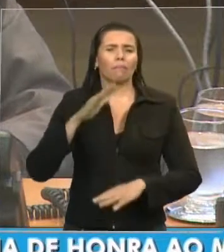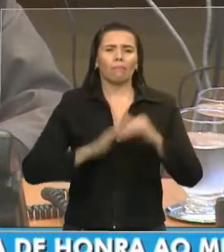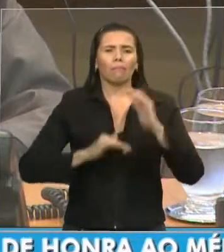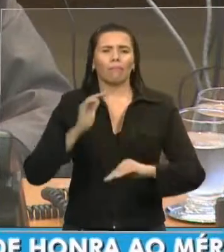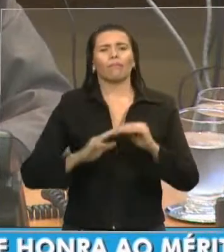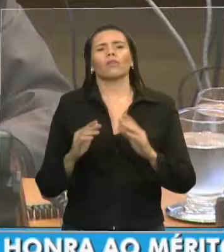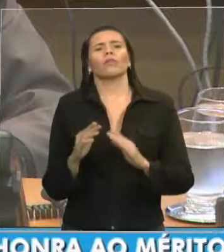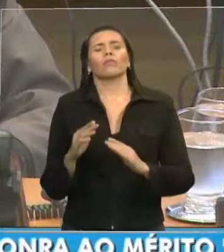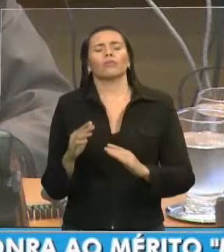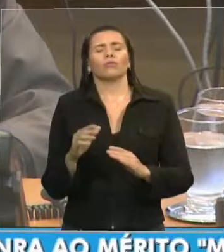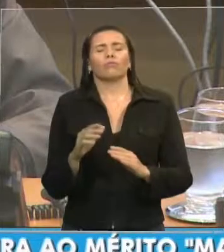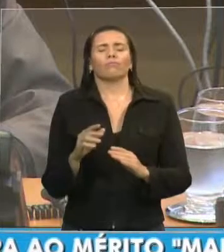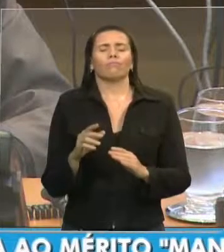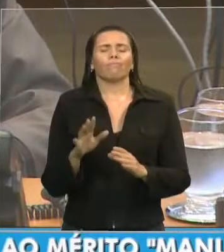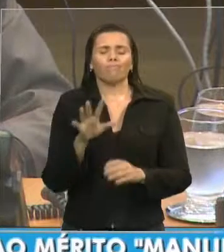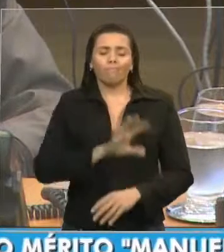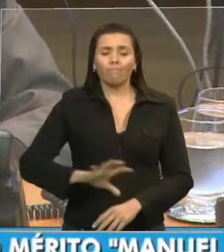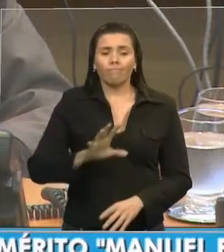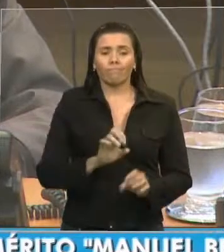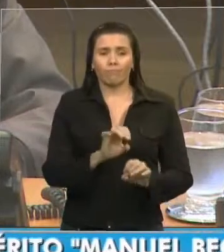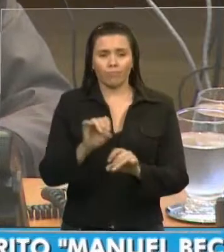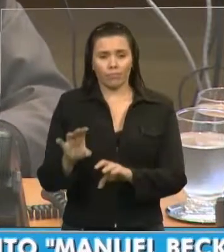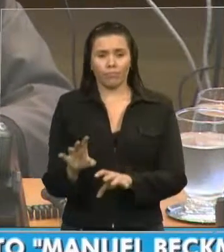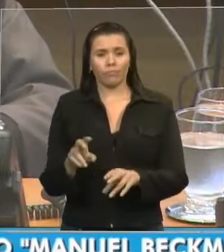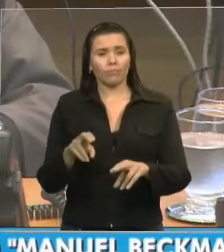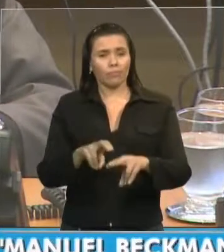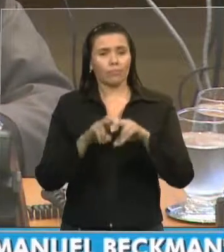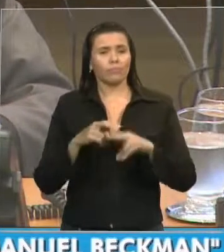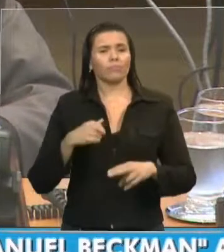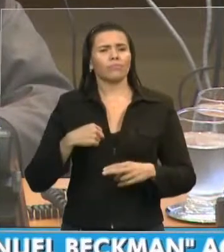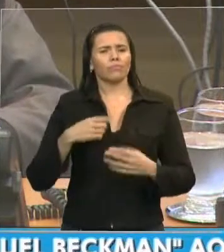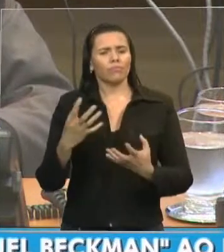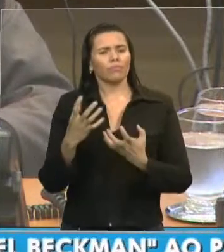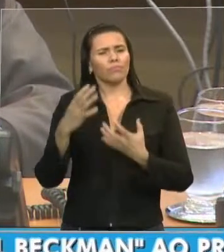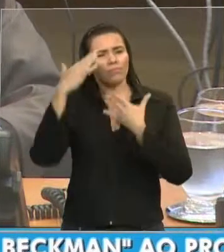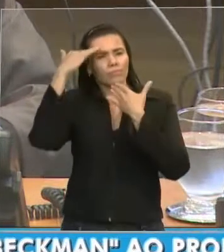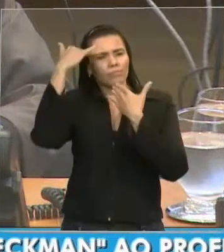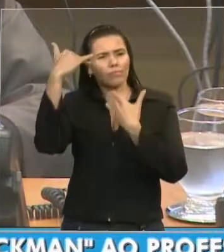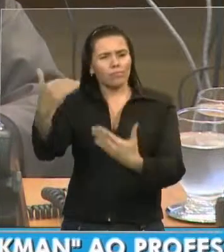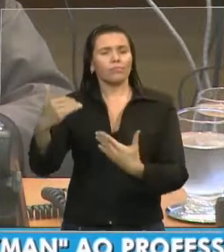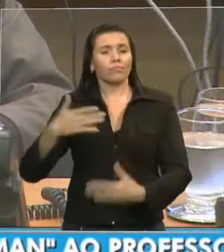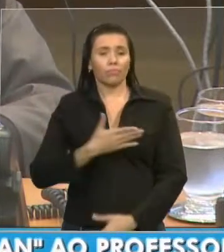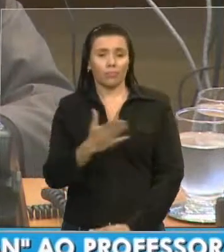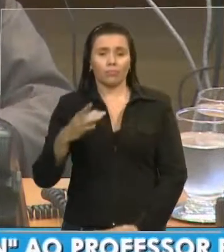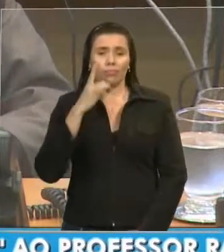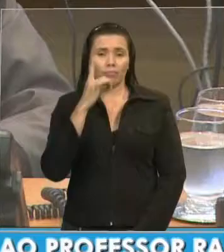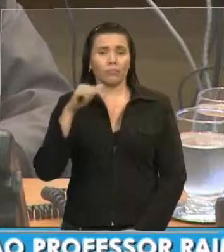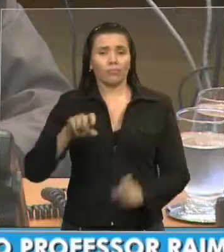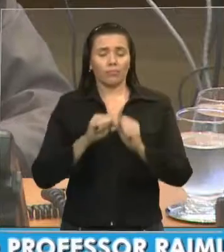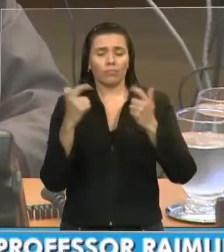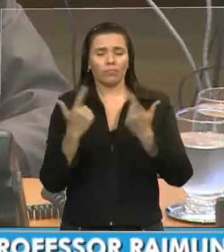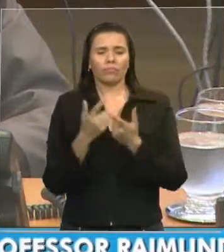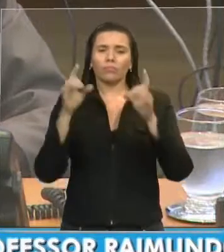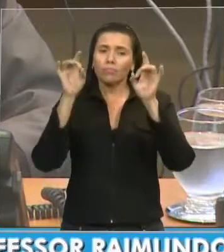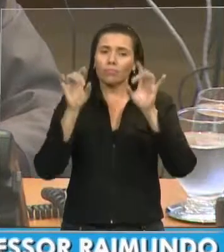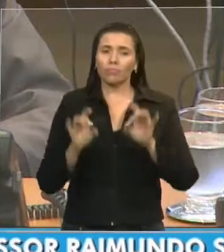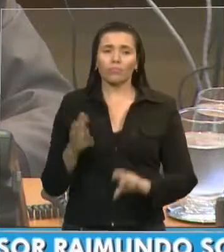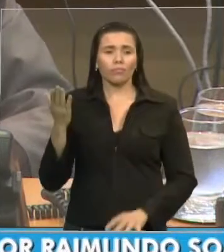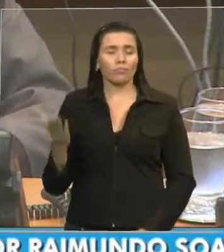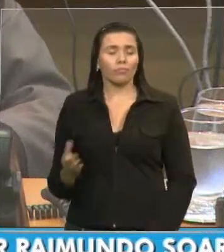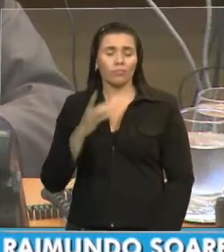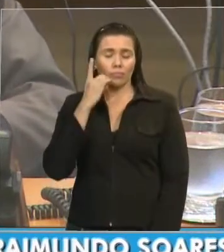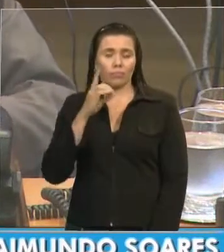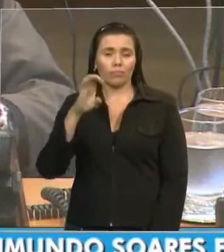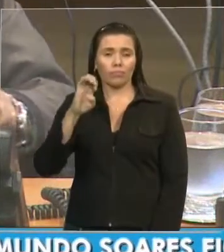Não poderia deixar, contudo, de agradecer aos ilustres membros desta Casa Legislativa, especialmente ao deputado